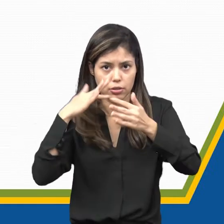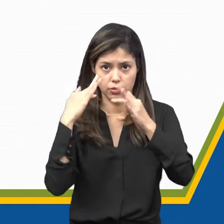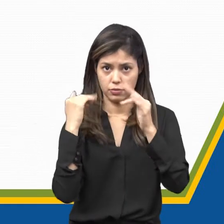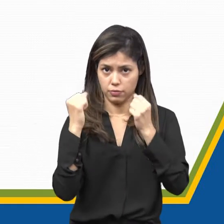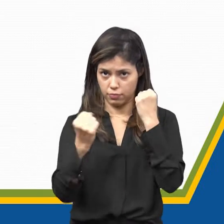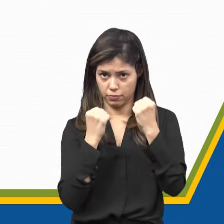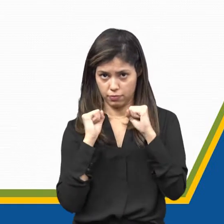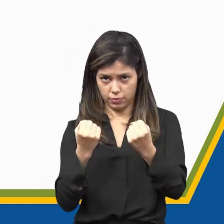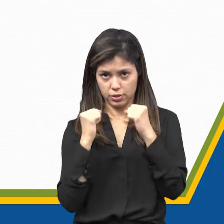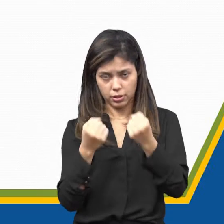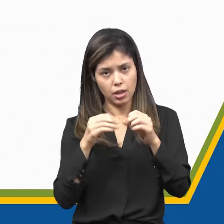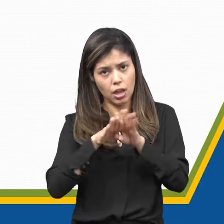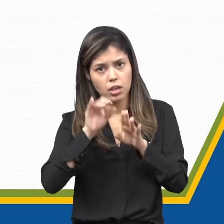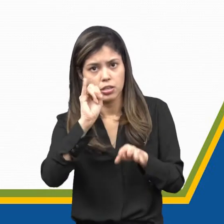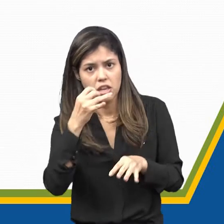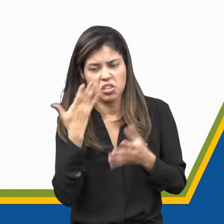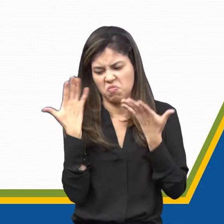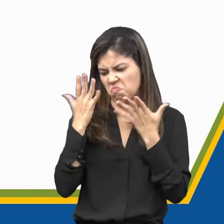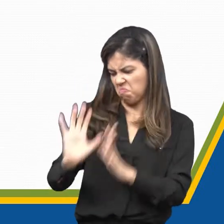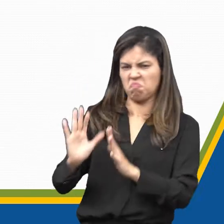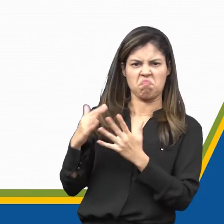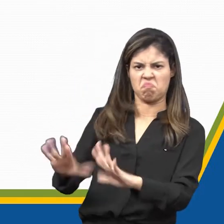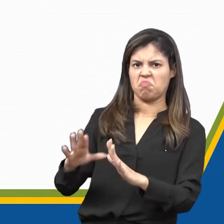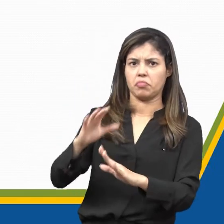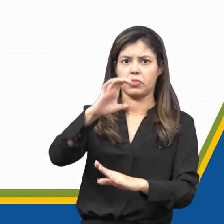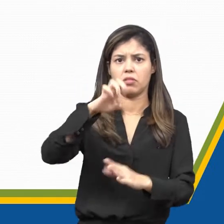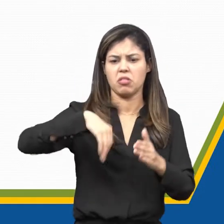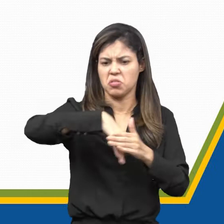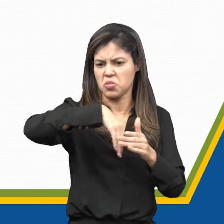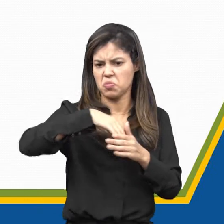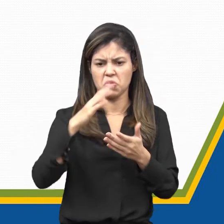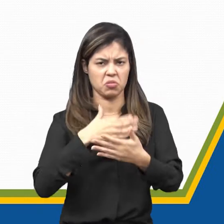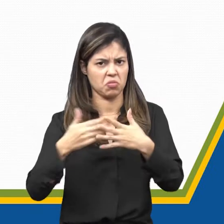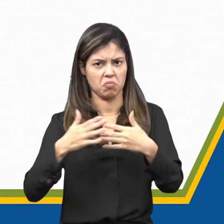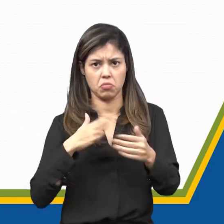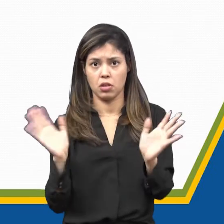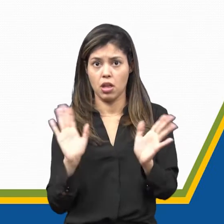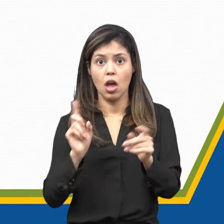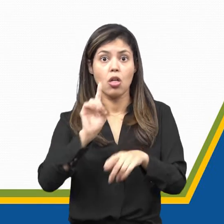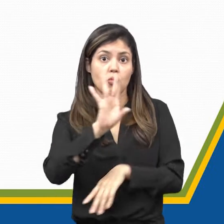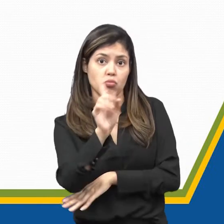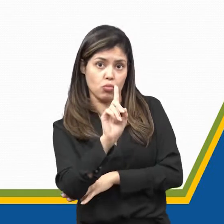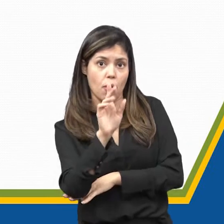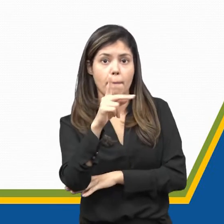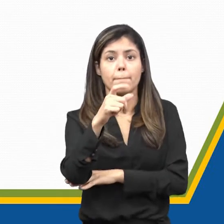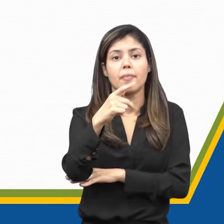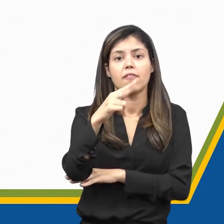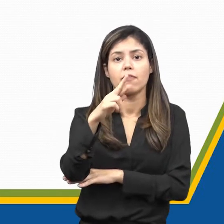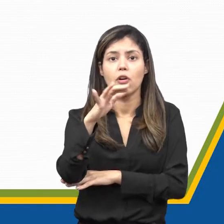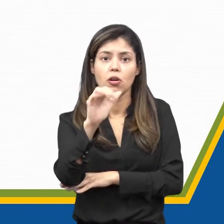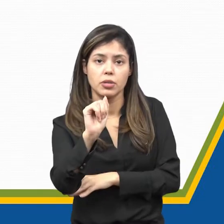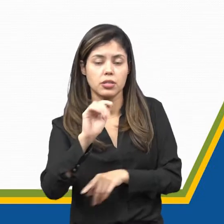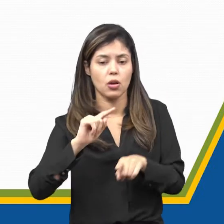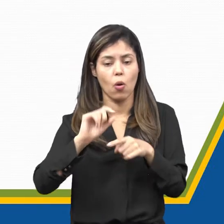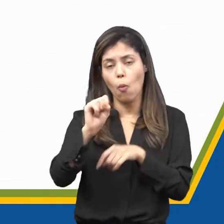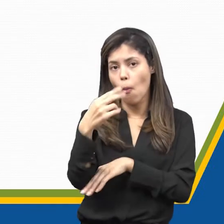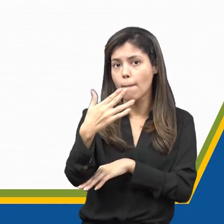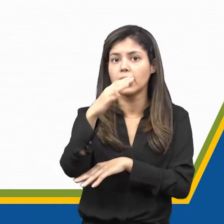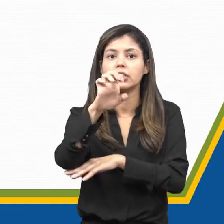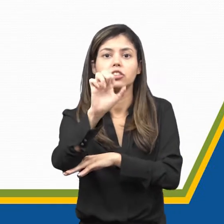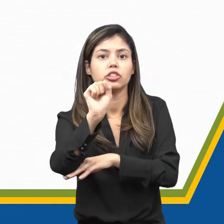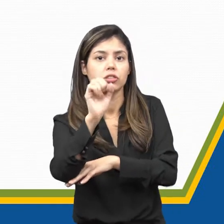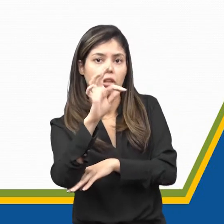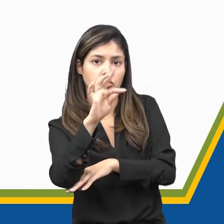ele não quer participar de um esporte propriamente dito, e não só para a performance ou para a estética, mas acima de